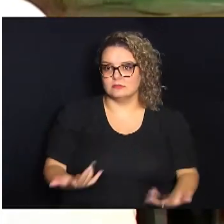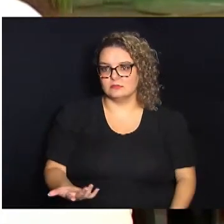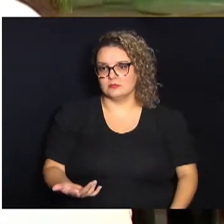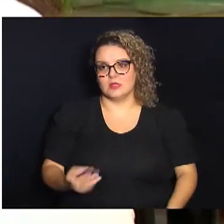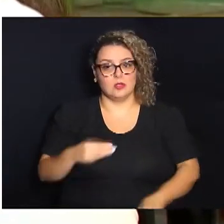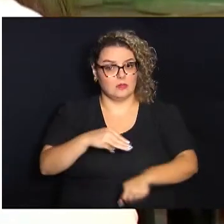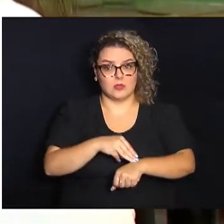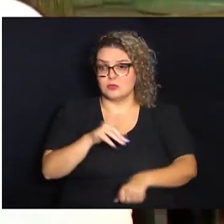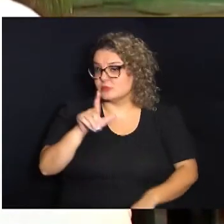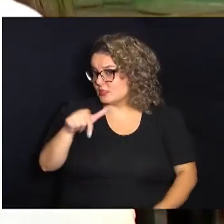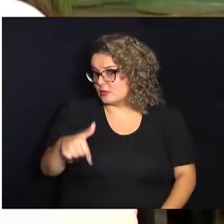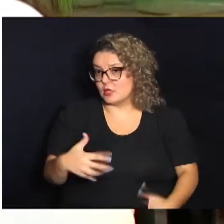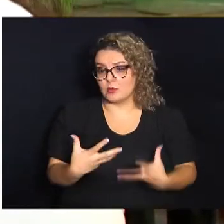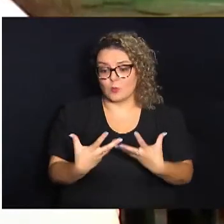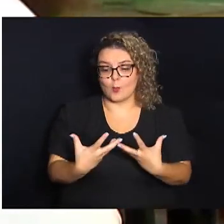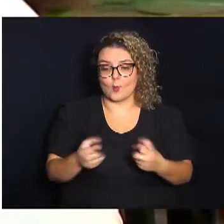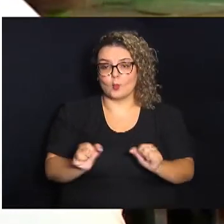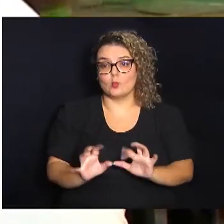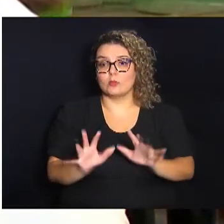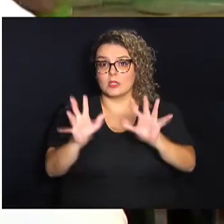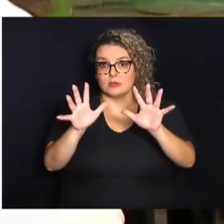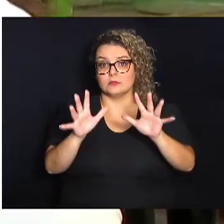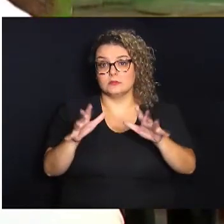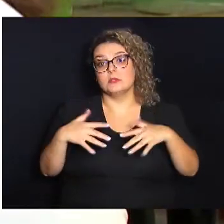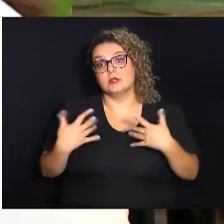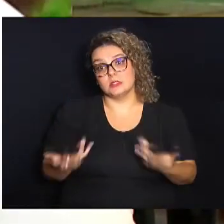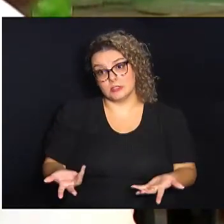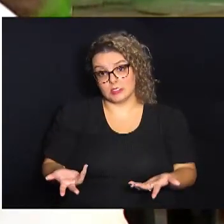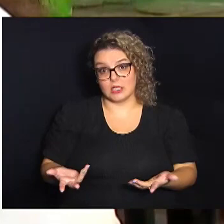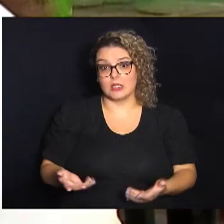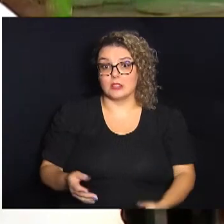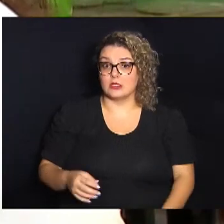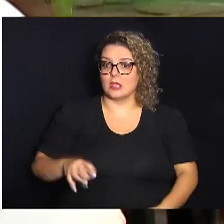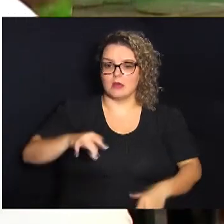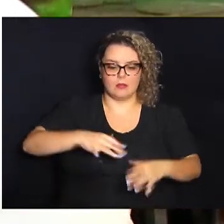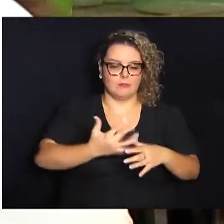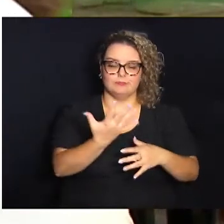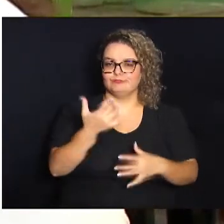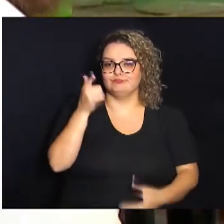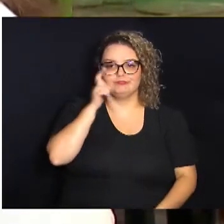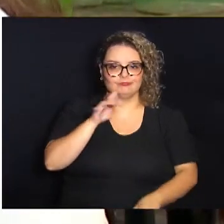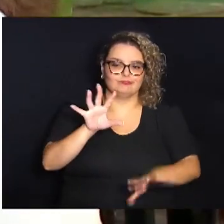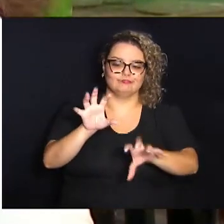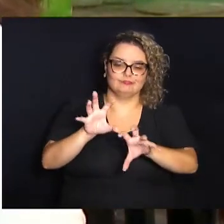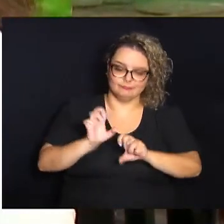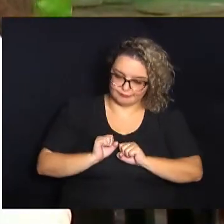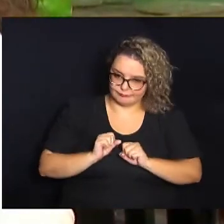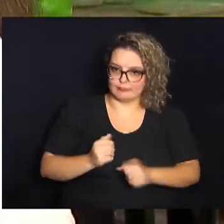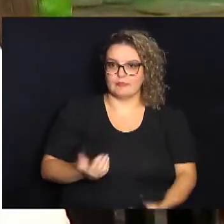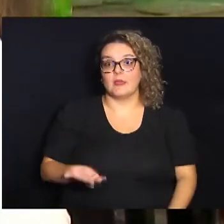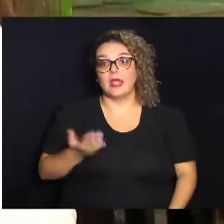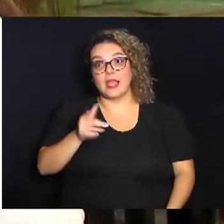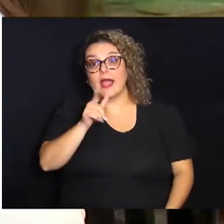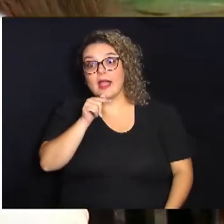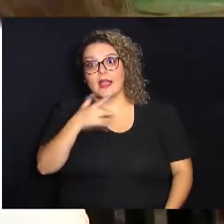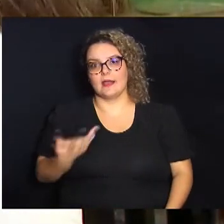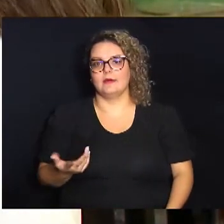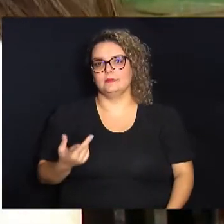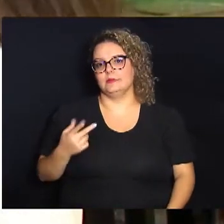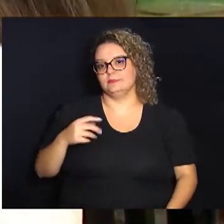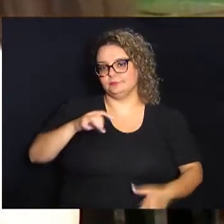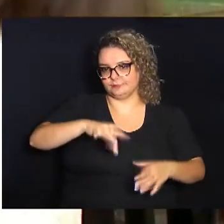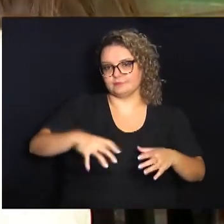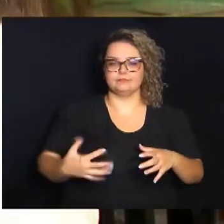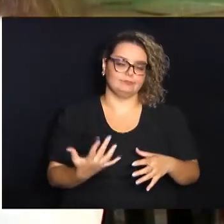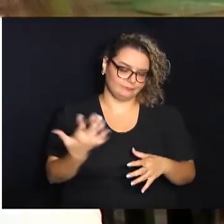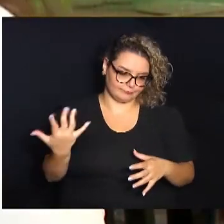minutinhos depois ela já se evaporou. E aí com isso a planta não conseguiu absorver esse alimento para ela, né? Essa água ali, essa